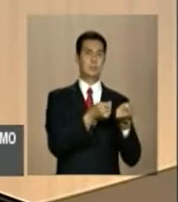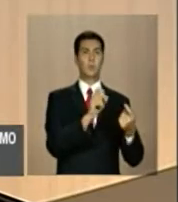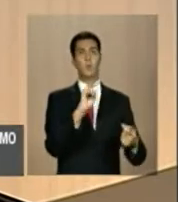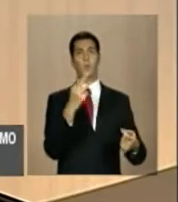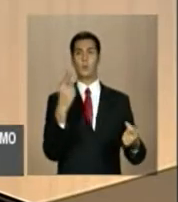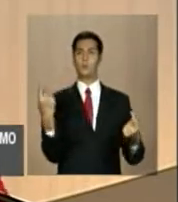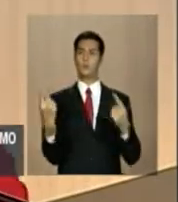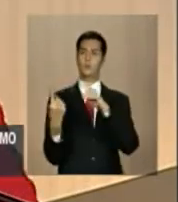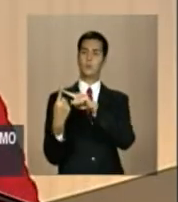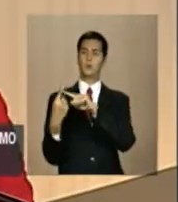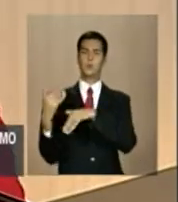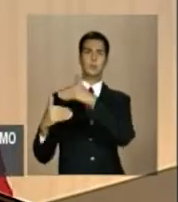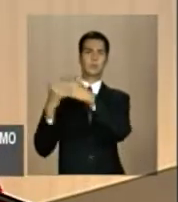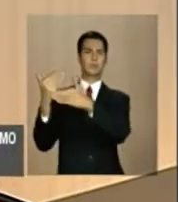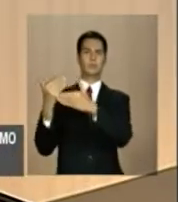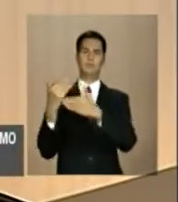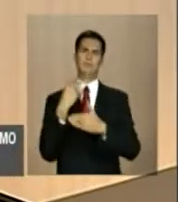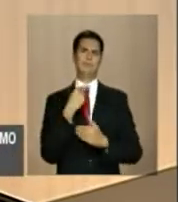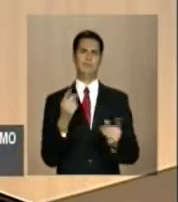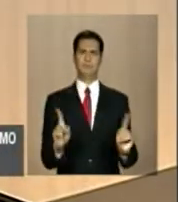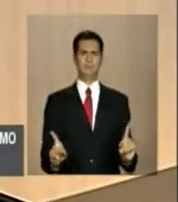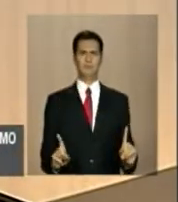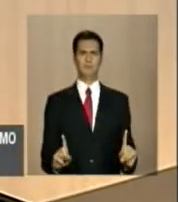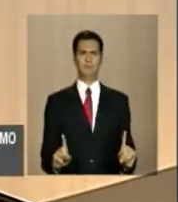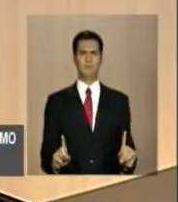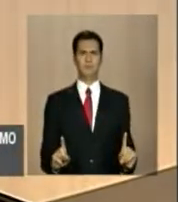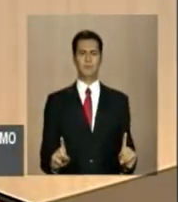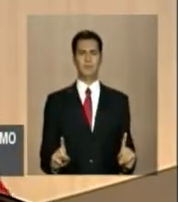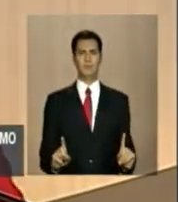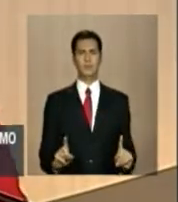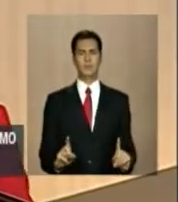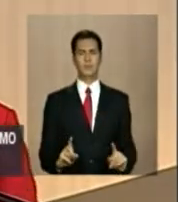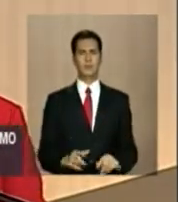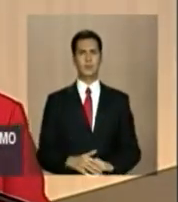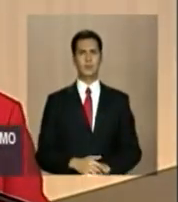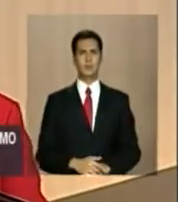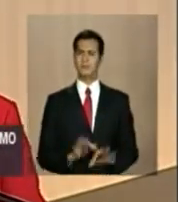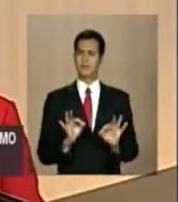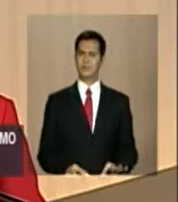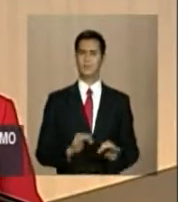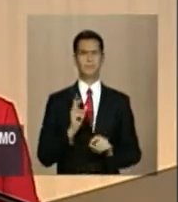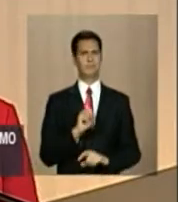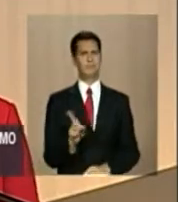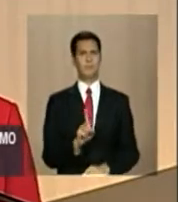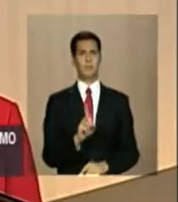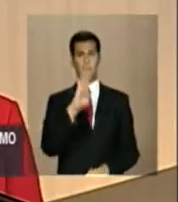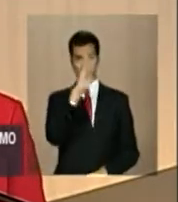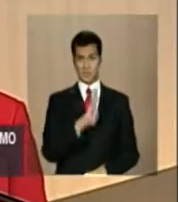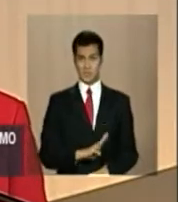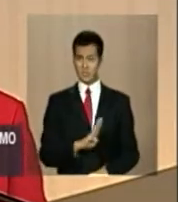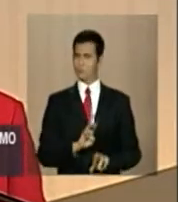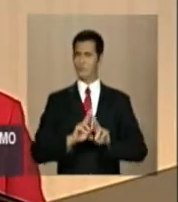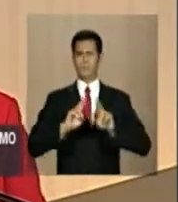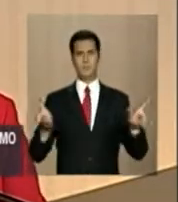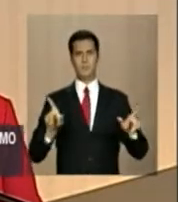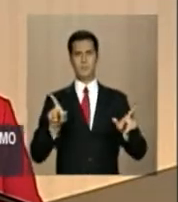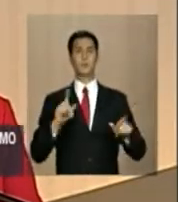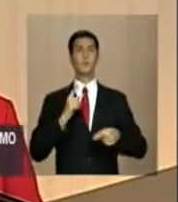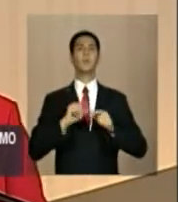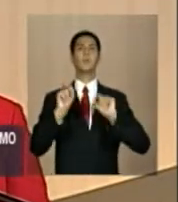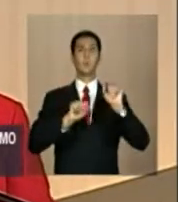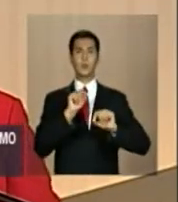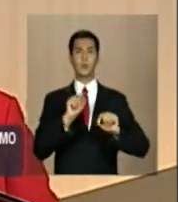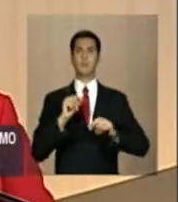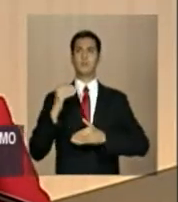eu cresço, não é uma opção correta. O Brasil só encontrou seu rumo quando